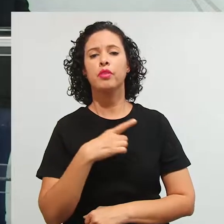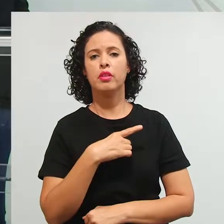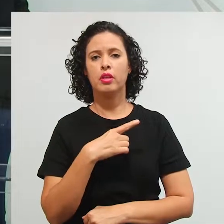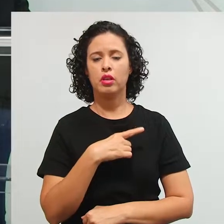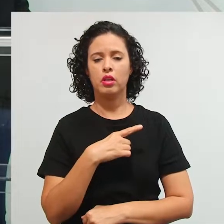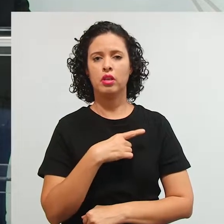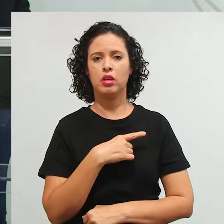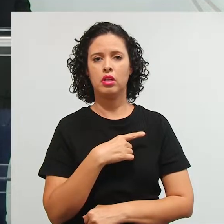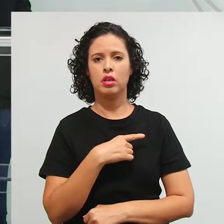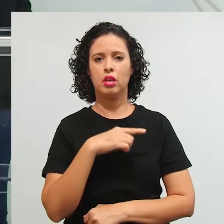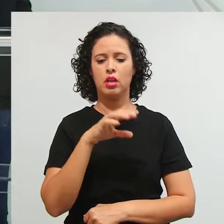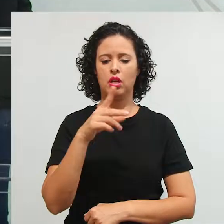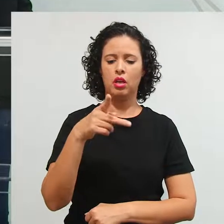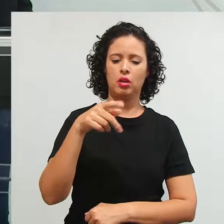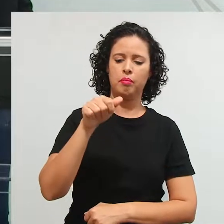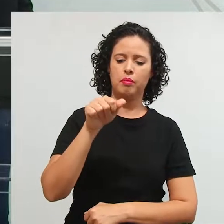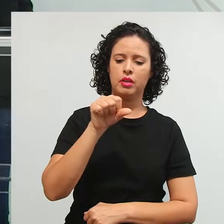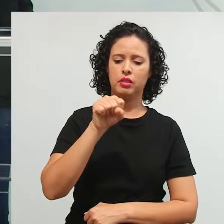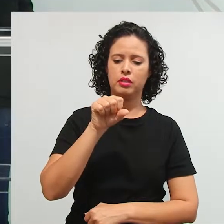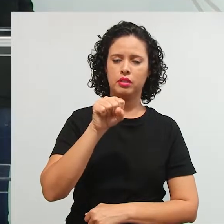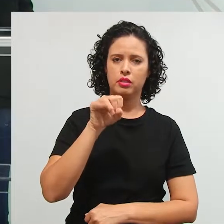O passivo circulante